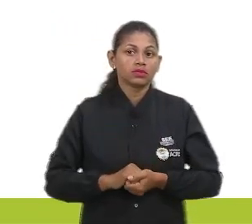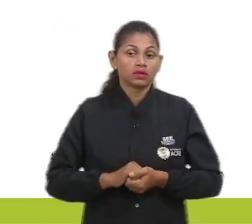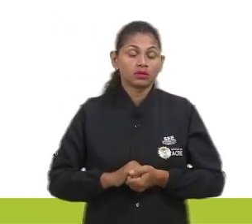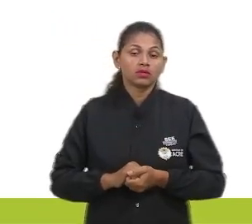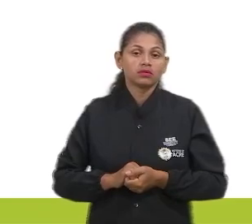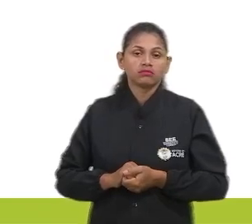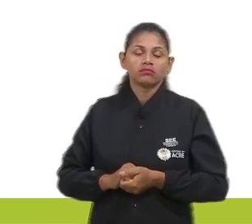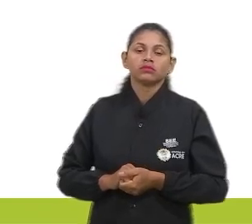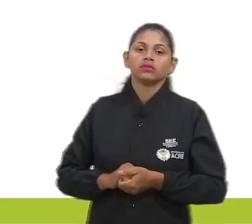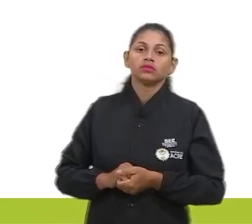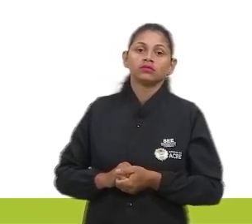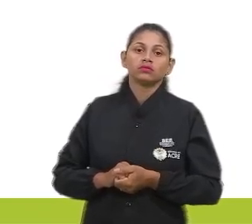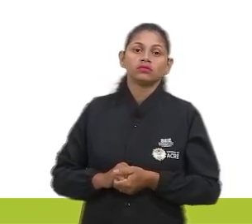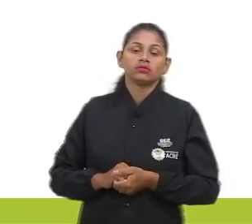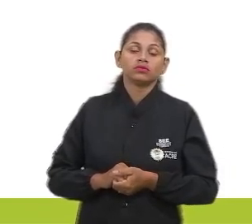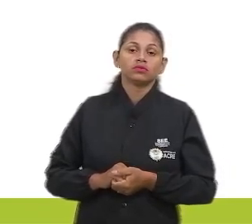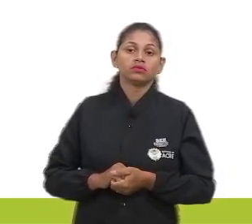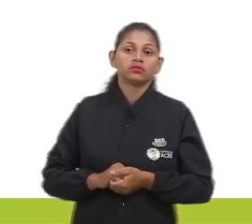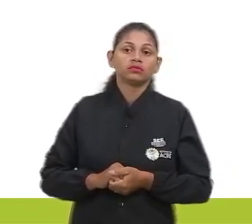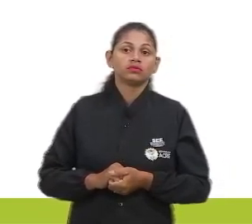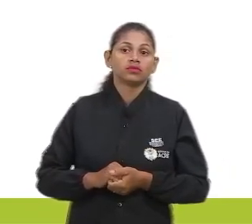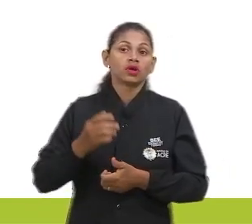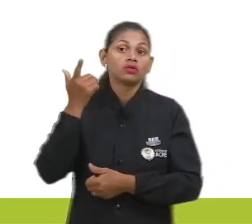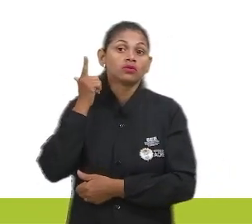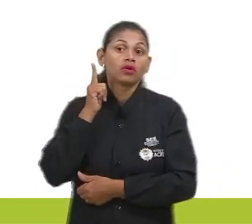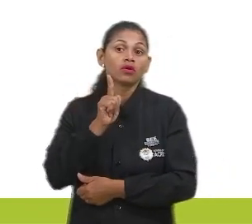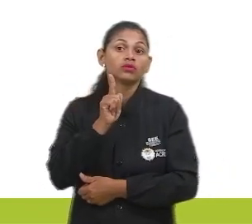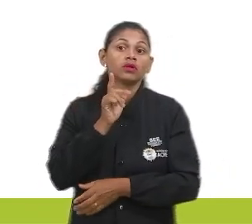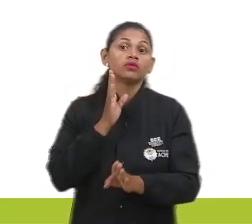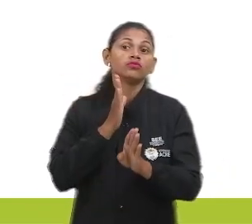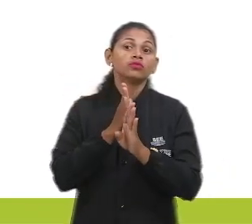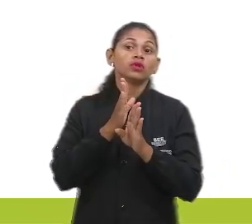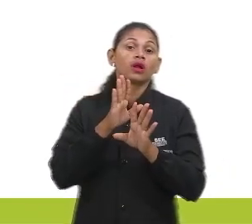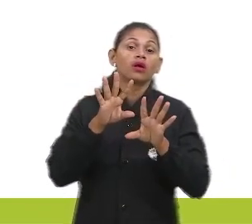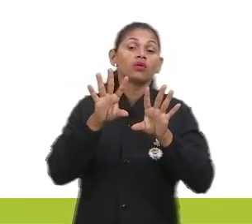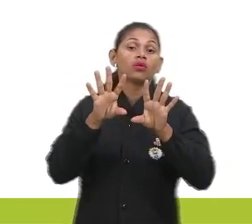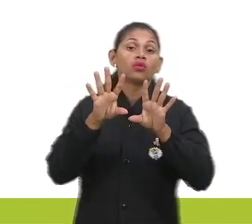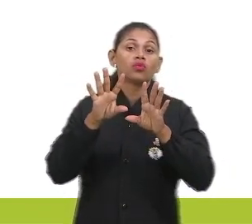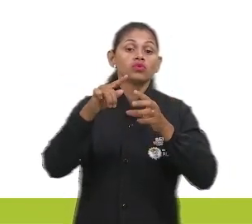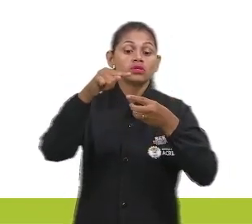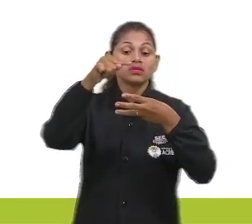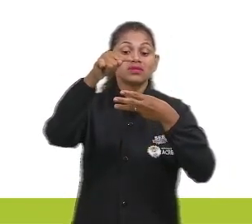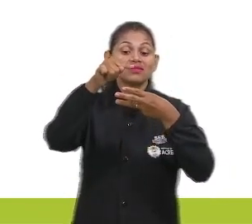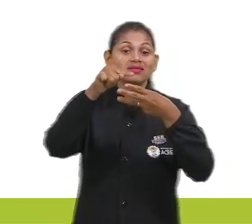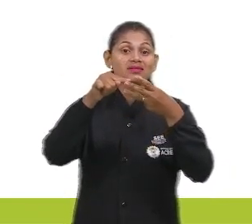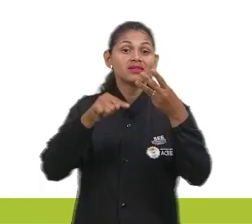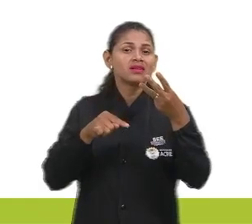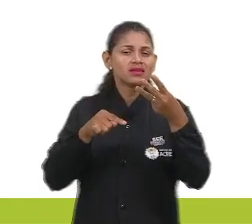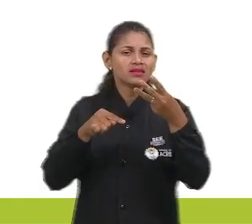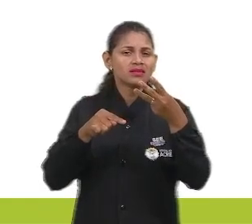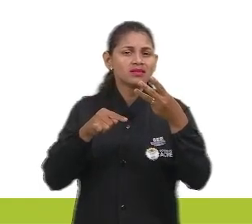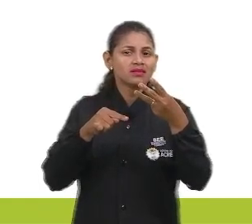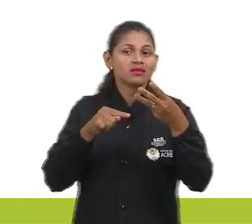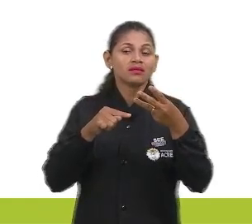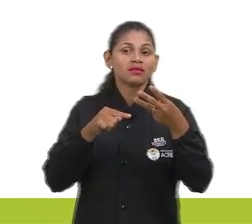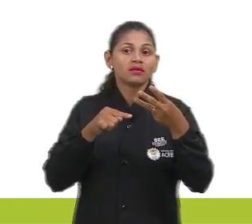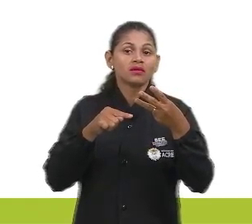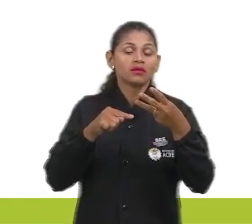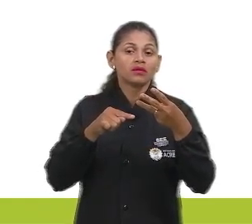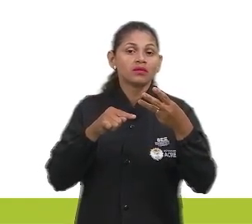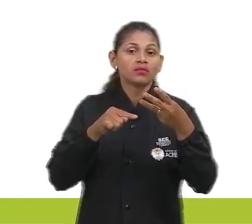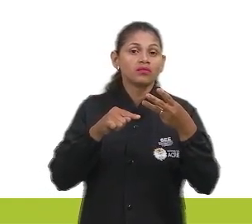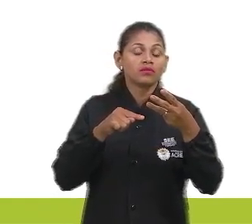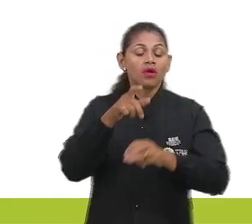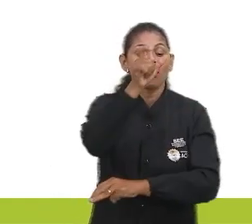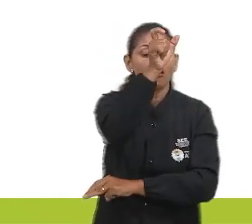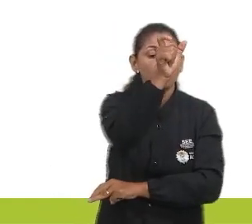consegue identificar os elementos. Veja aí se você consegue, certo? Lembrando que é quem,